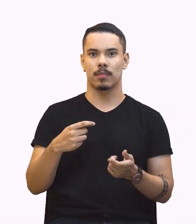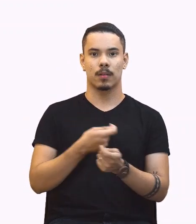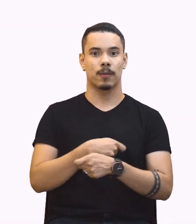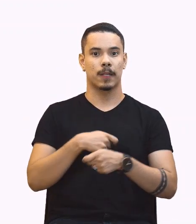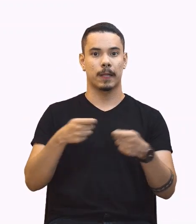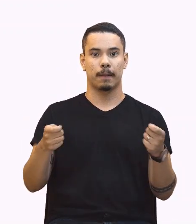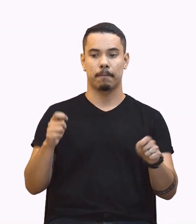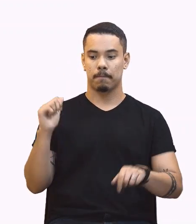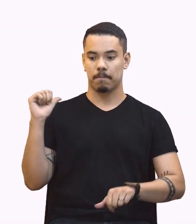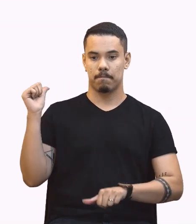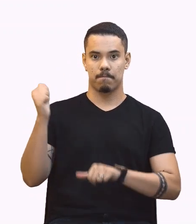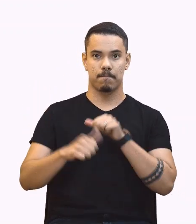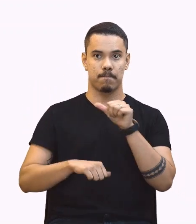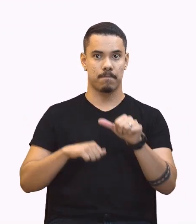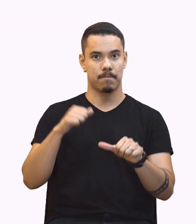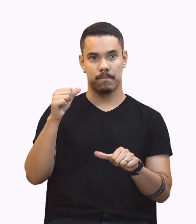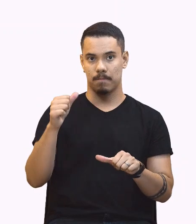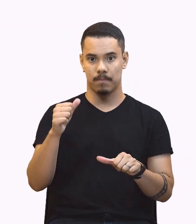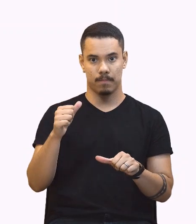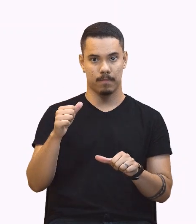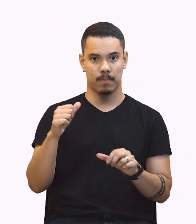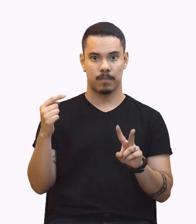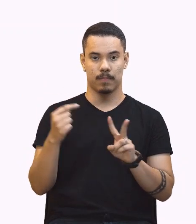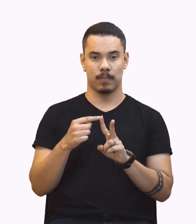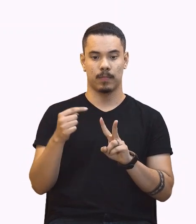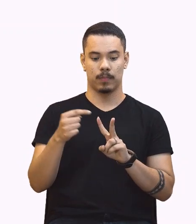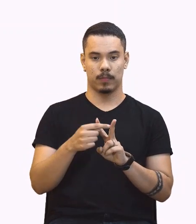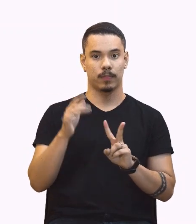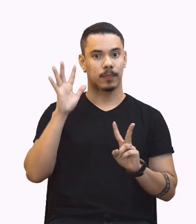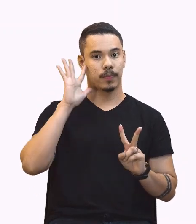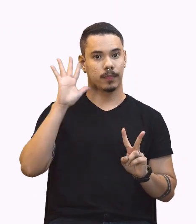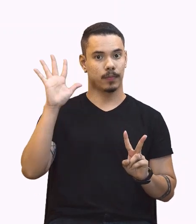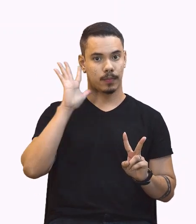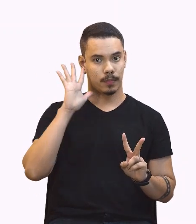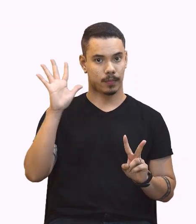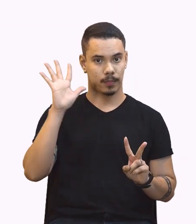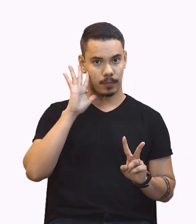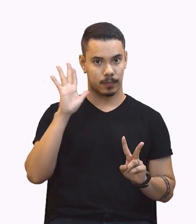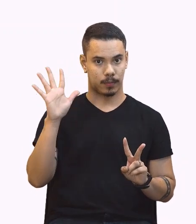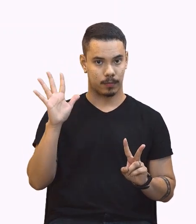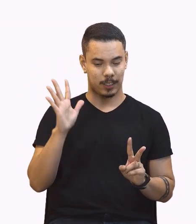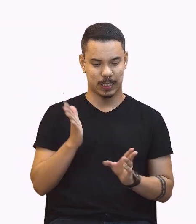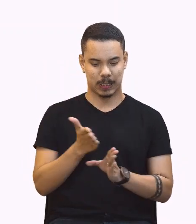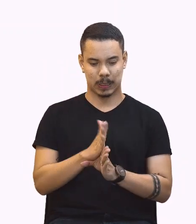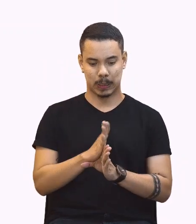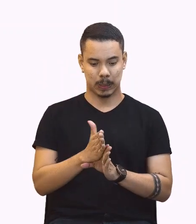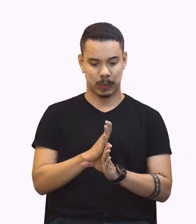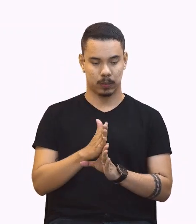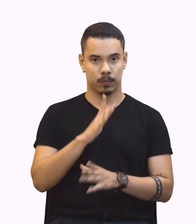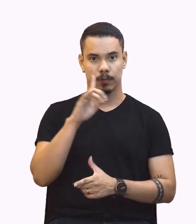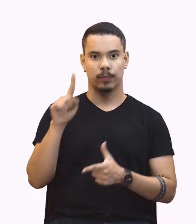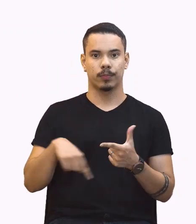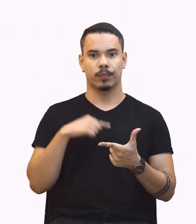intransponível entre as duas teorias? alternativa B,